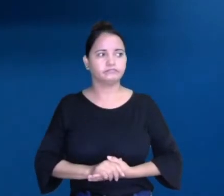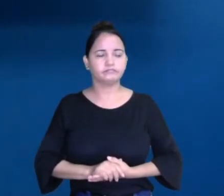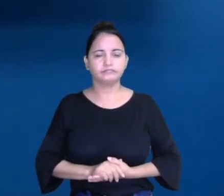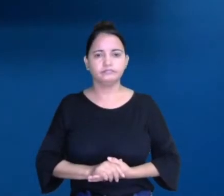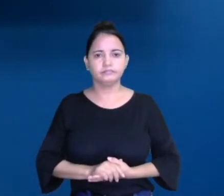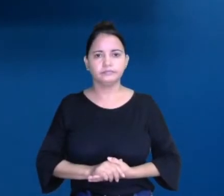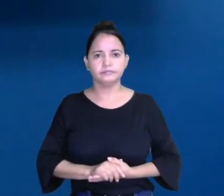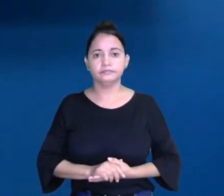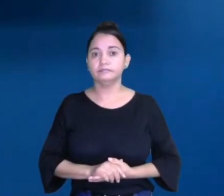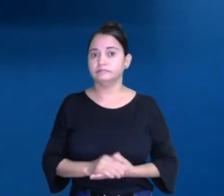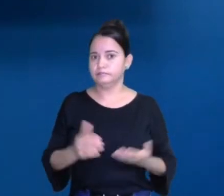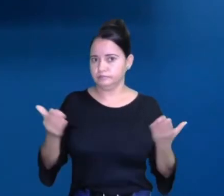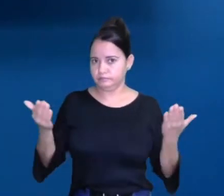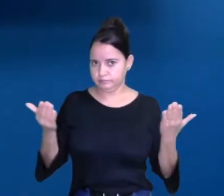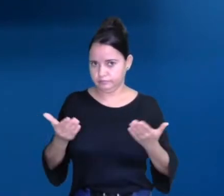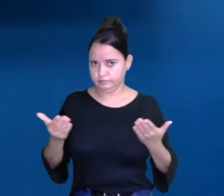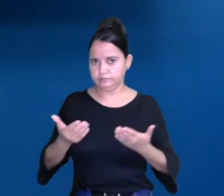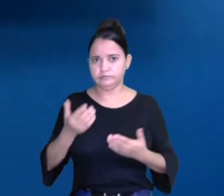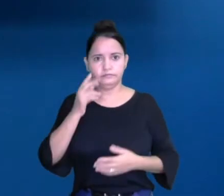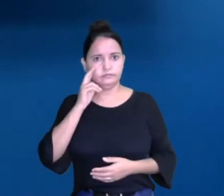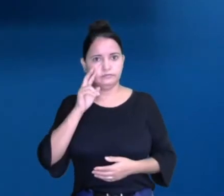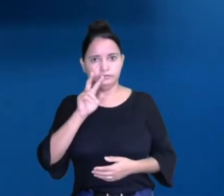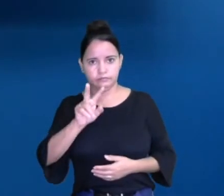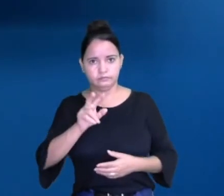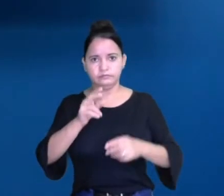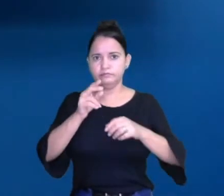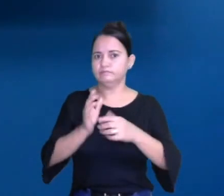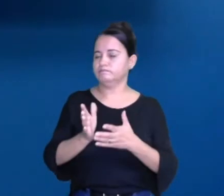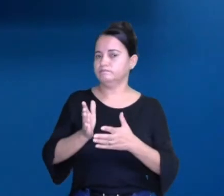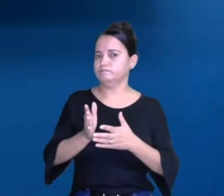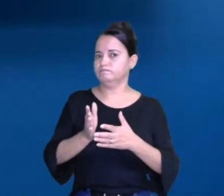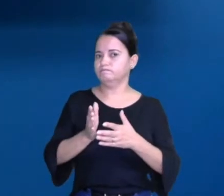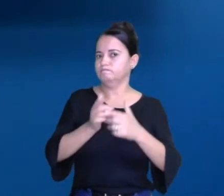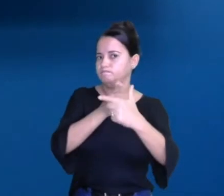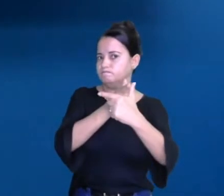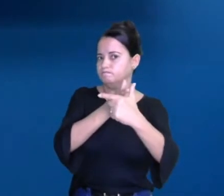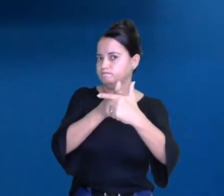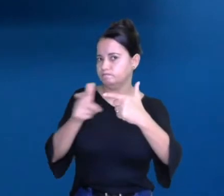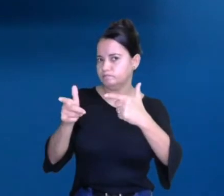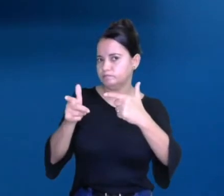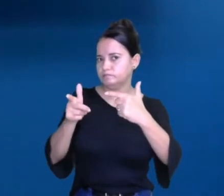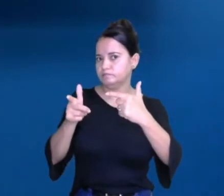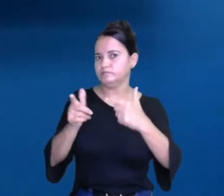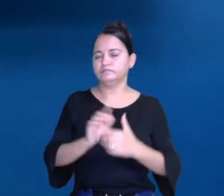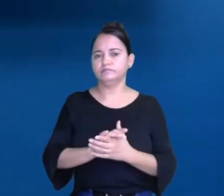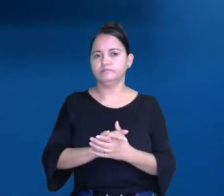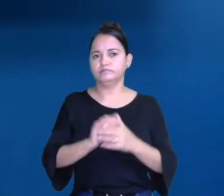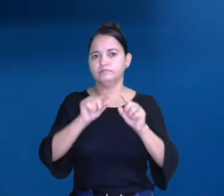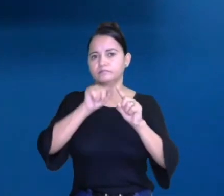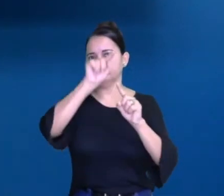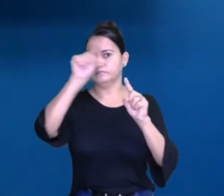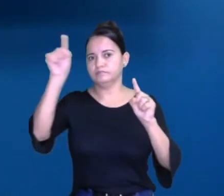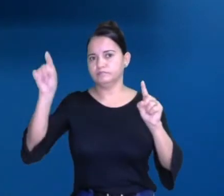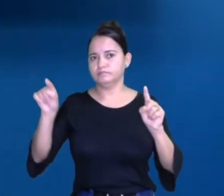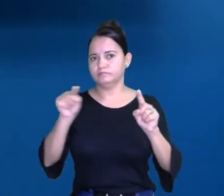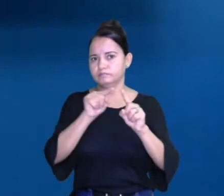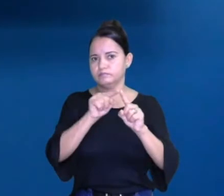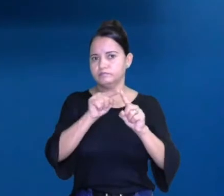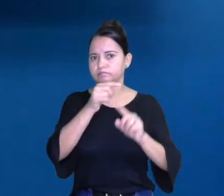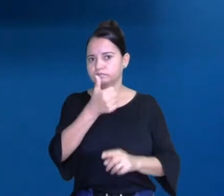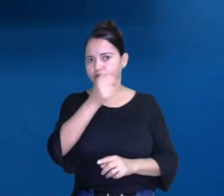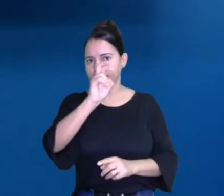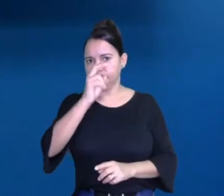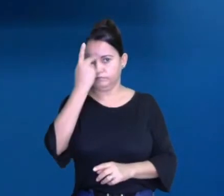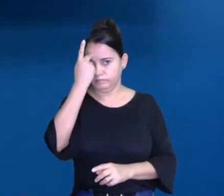aí, a gente viu lá a divisão, a gente viu que a gente pode dividir, né, aquela barrinha 15 para